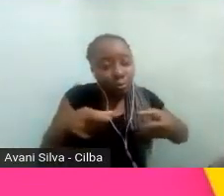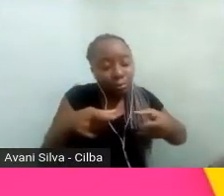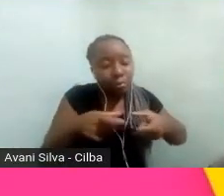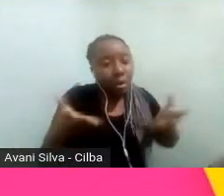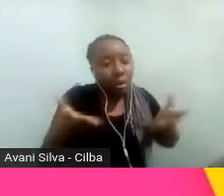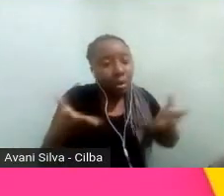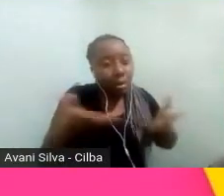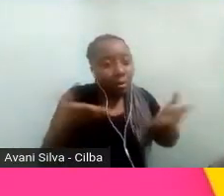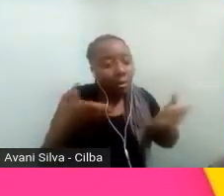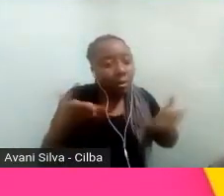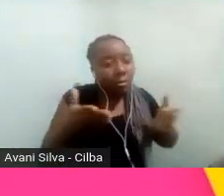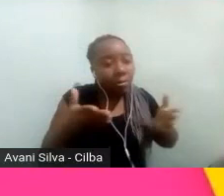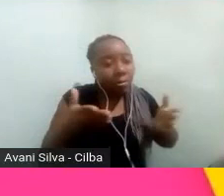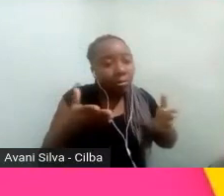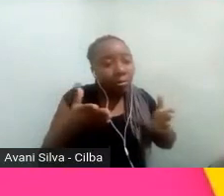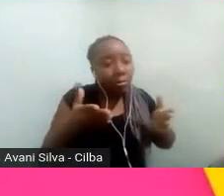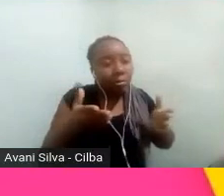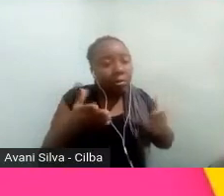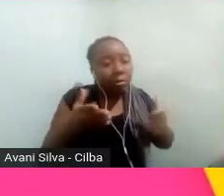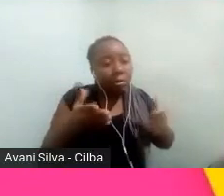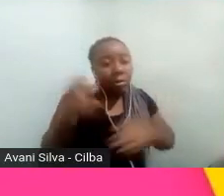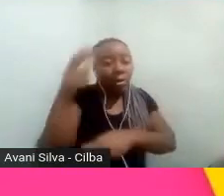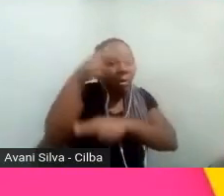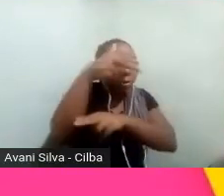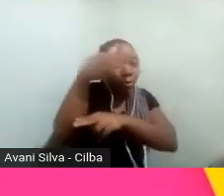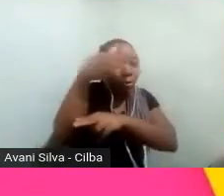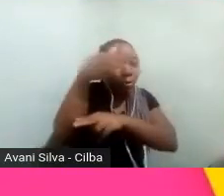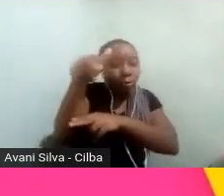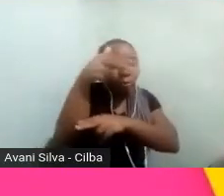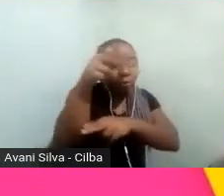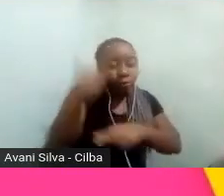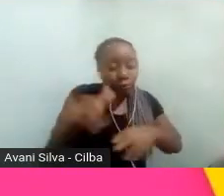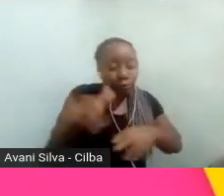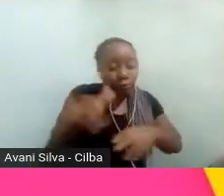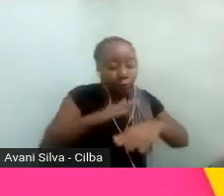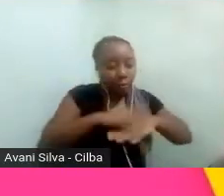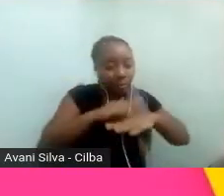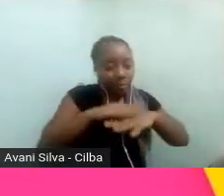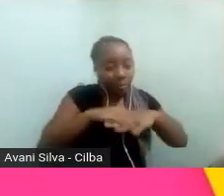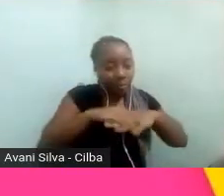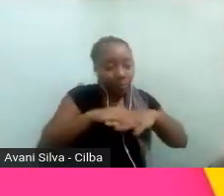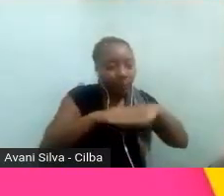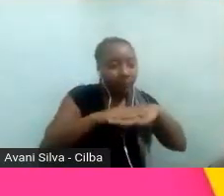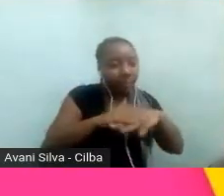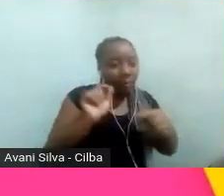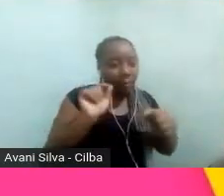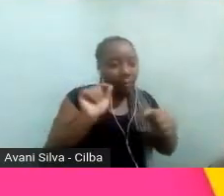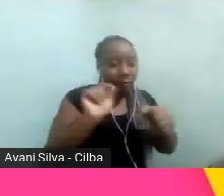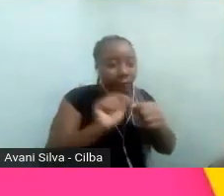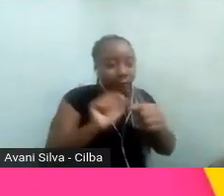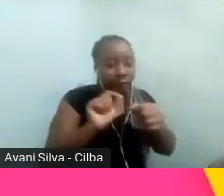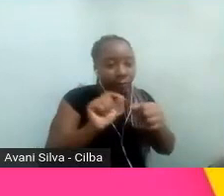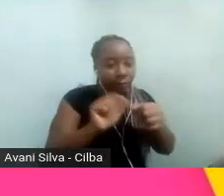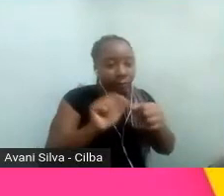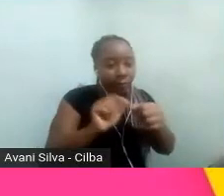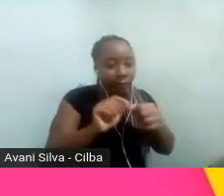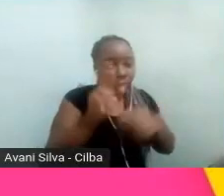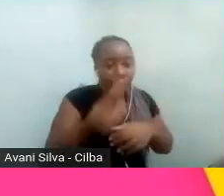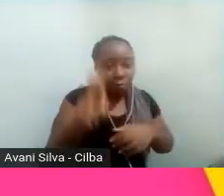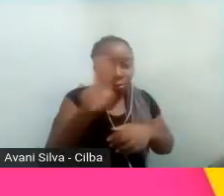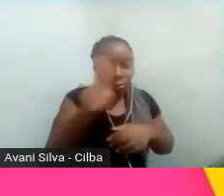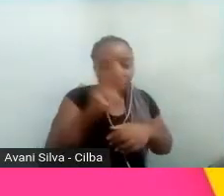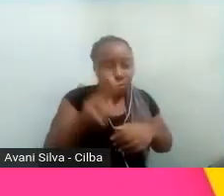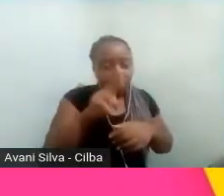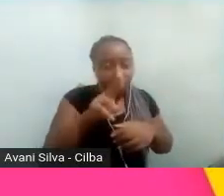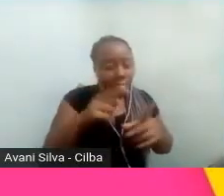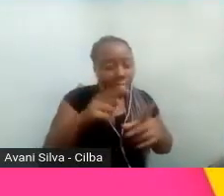vou colocar a câmera de volta aqui na minha mão e eu vou fazendo uso aqui dos equipamentos